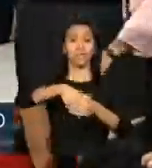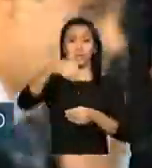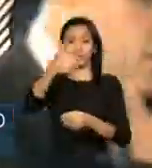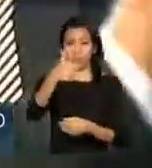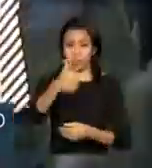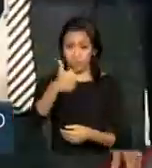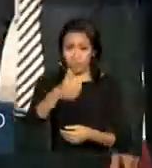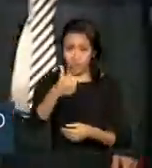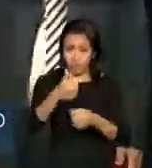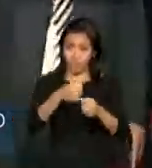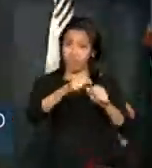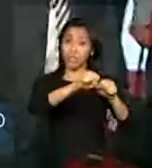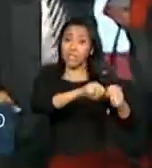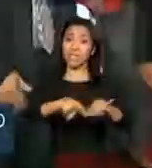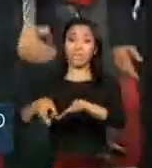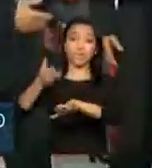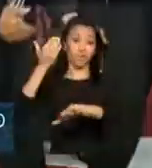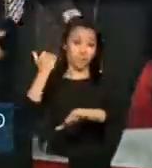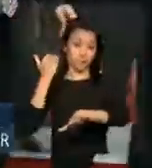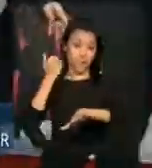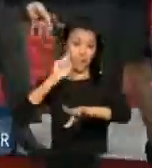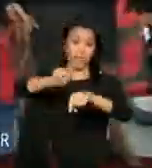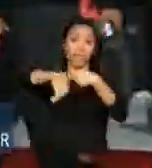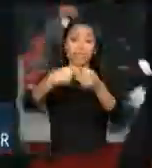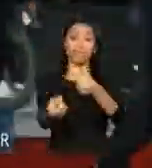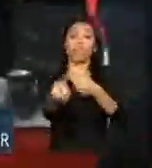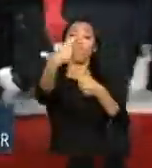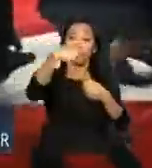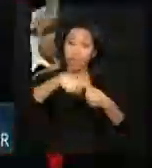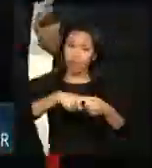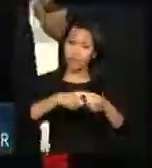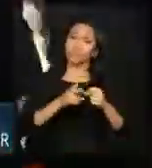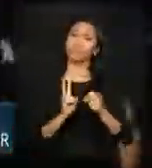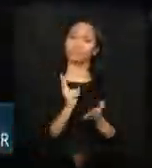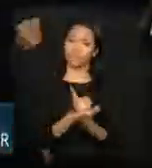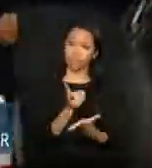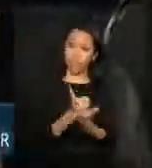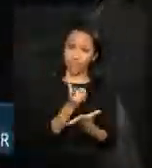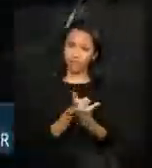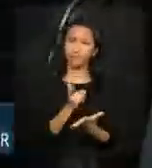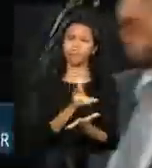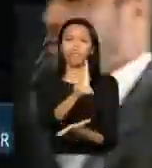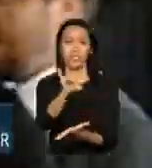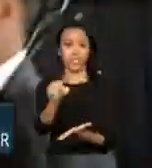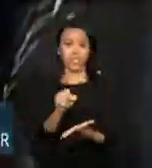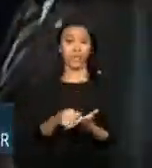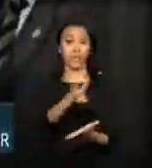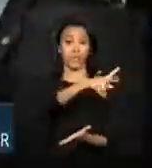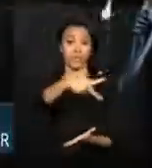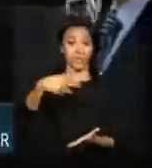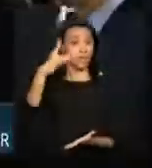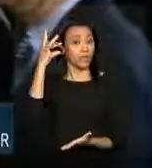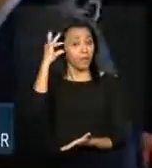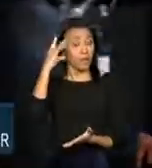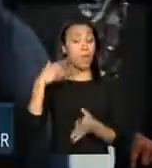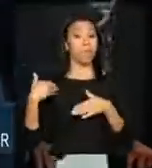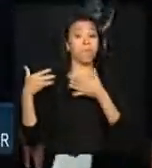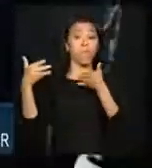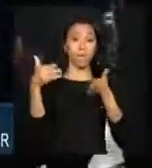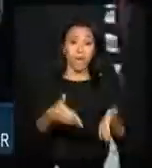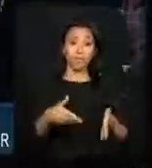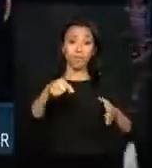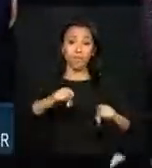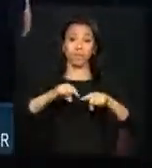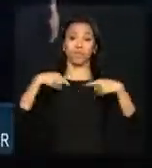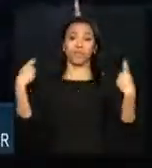na semana passada e voltam à pauta no mesmo dia em que a presidenta Dilma Rousseff participa da sessão solene do Congresso